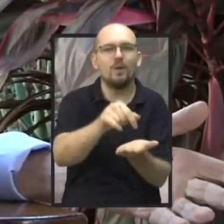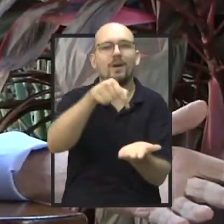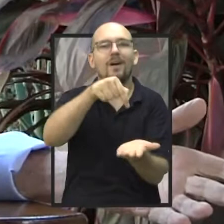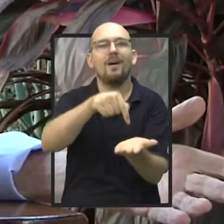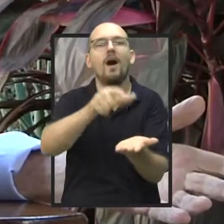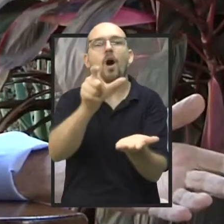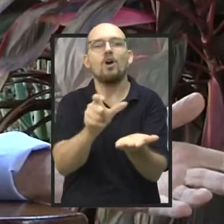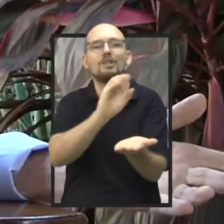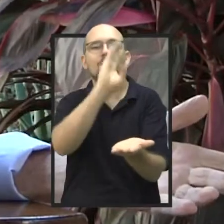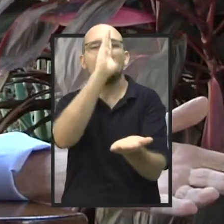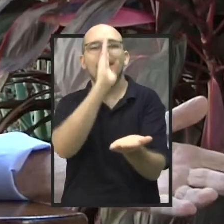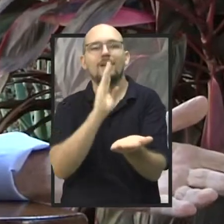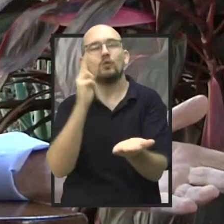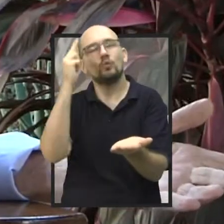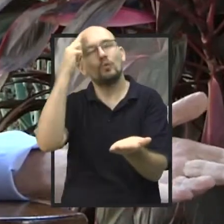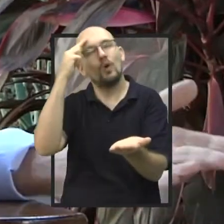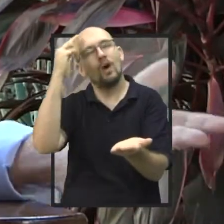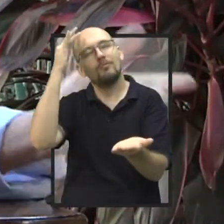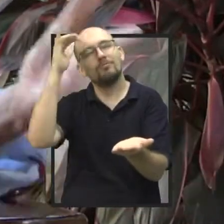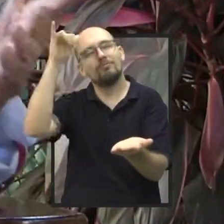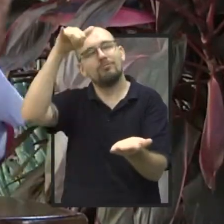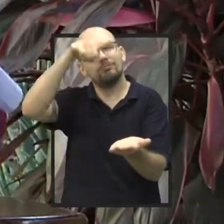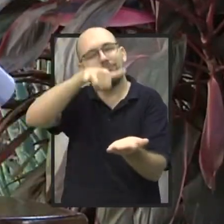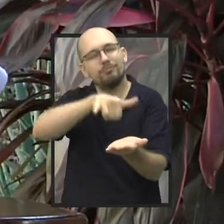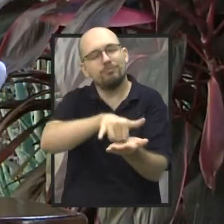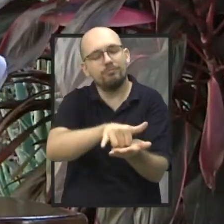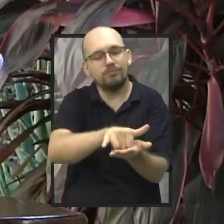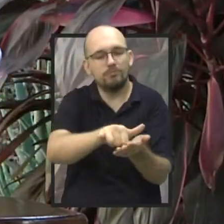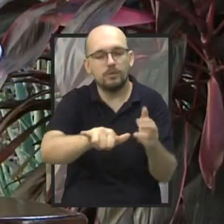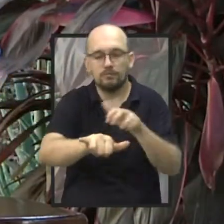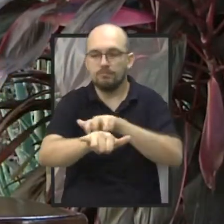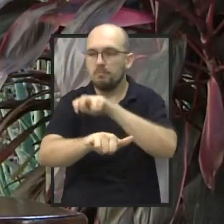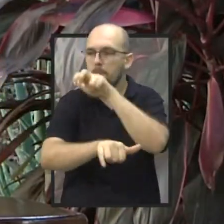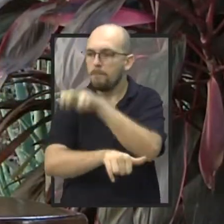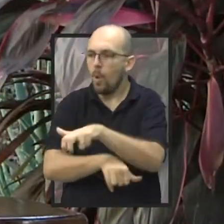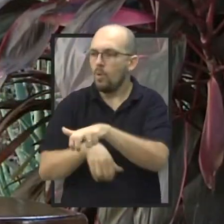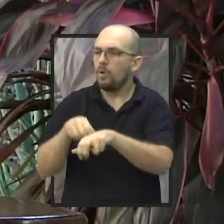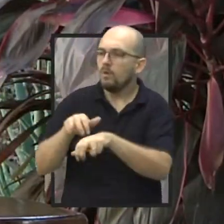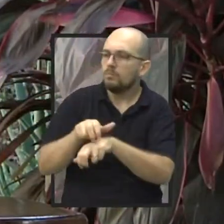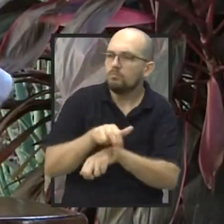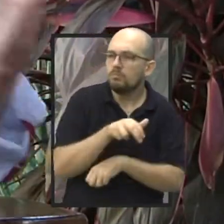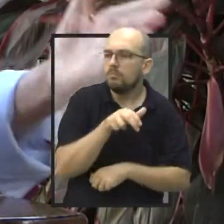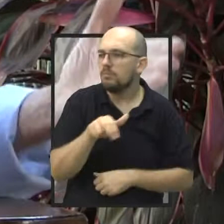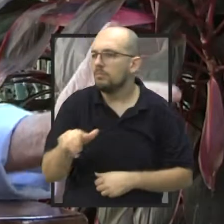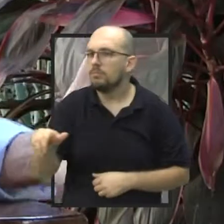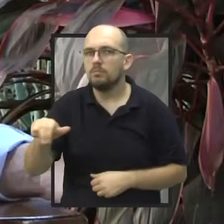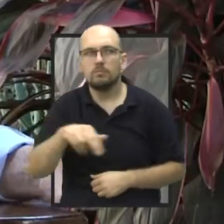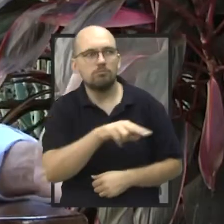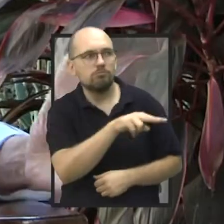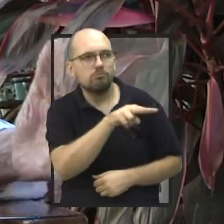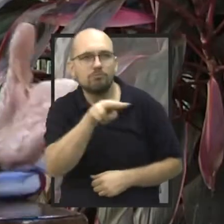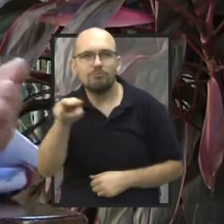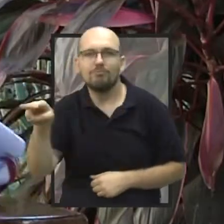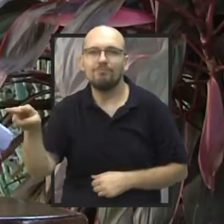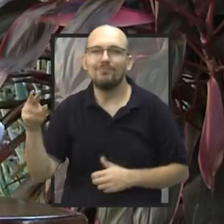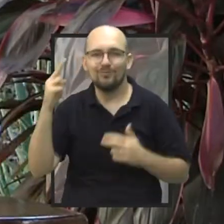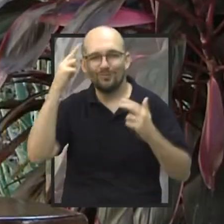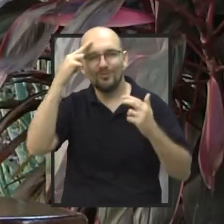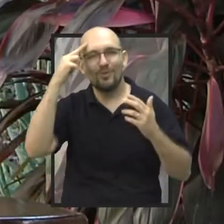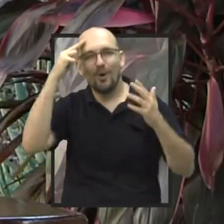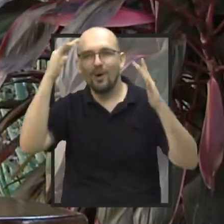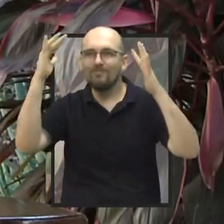naquele Brasil e constatei a maravilha que aquele povo brasileiro vivia.